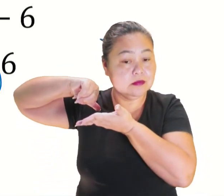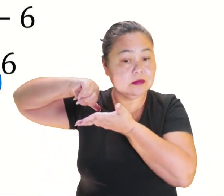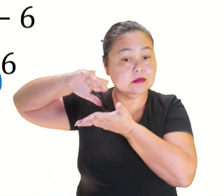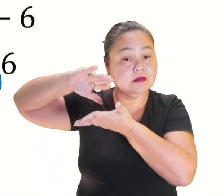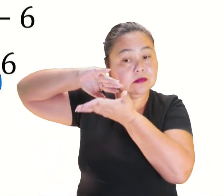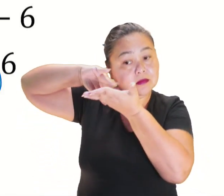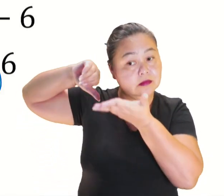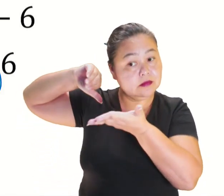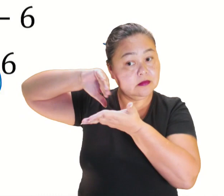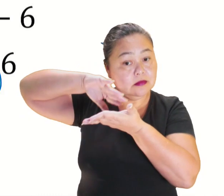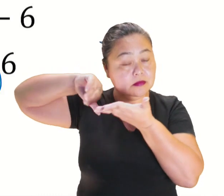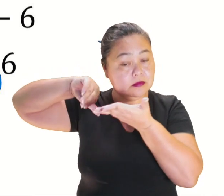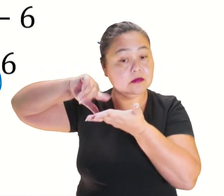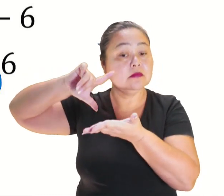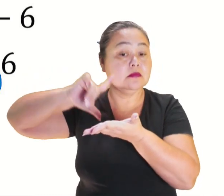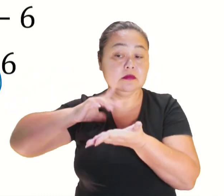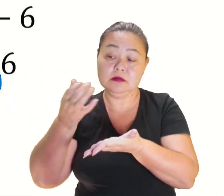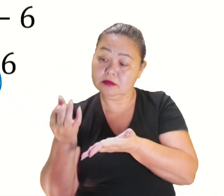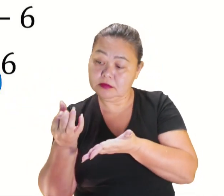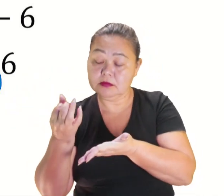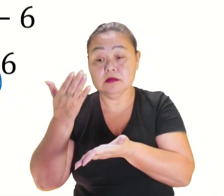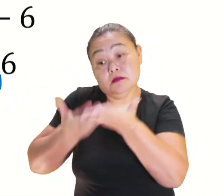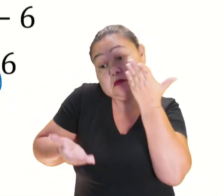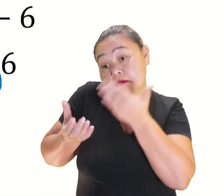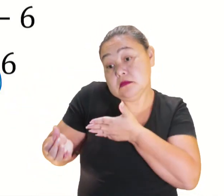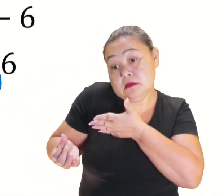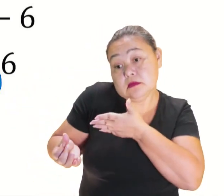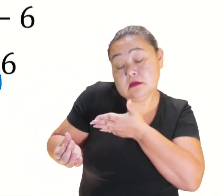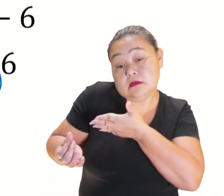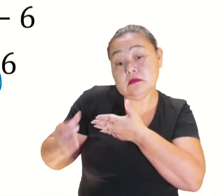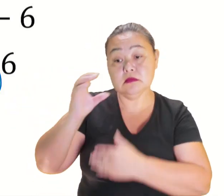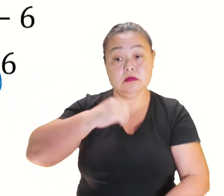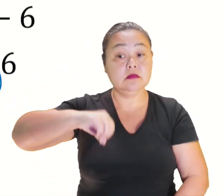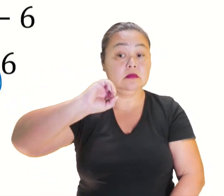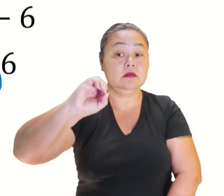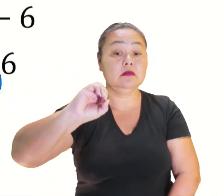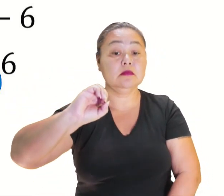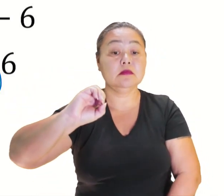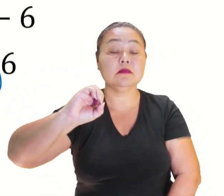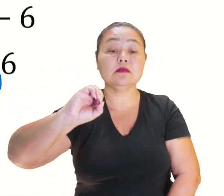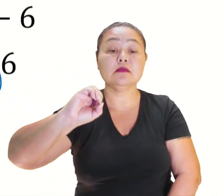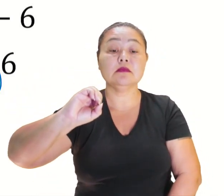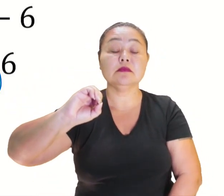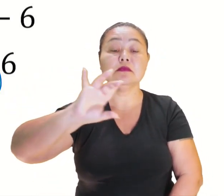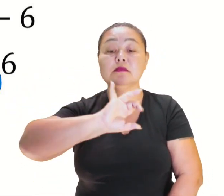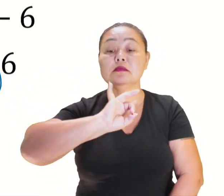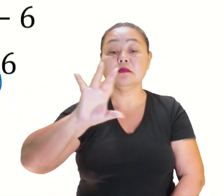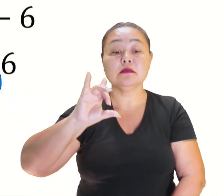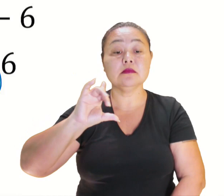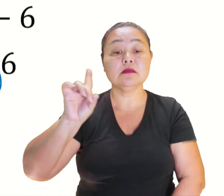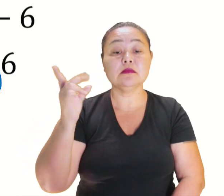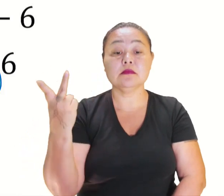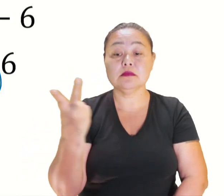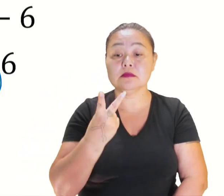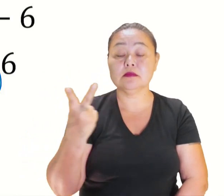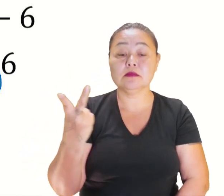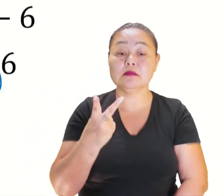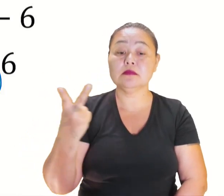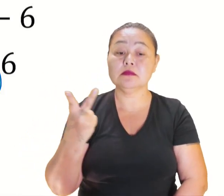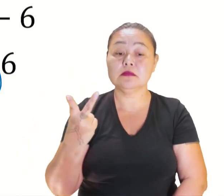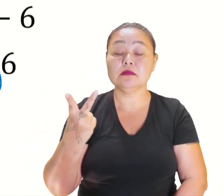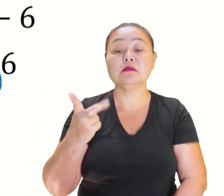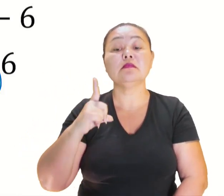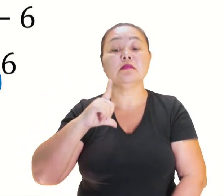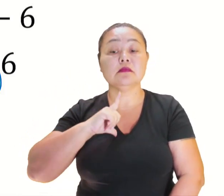para eliminar, porque eu tenho 6 e eu perco 6. Zerou. E vamos trabalhar apenas com essa situação aqui.